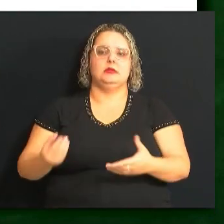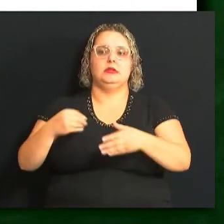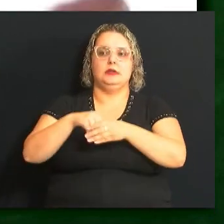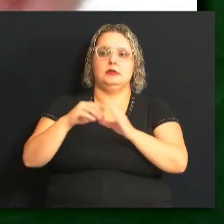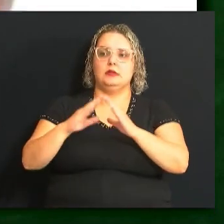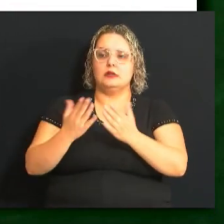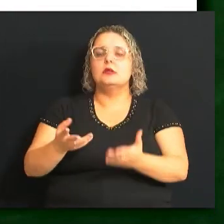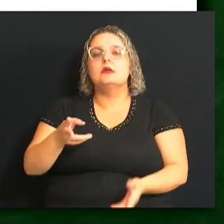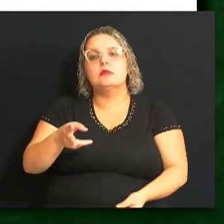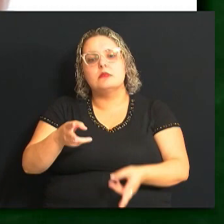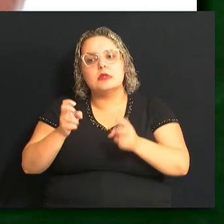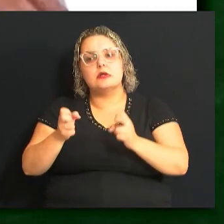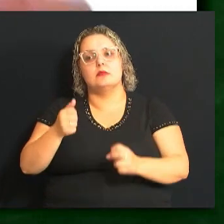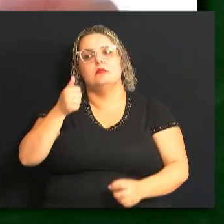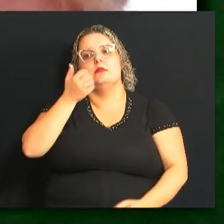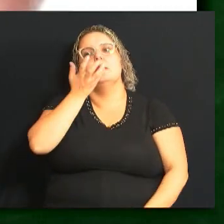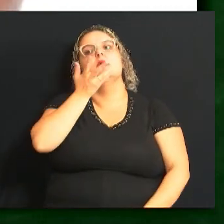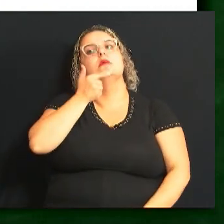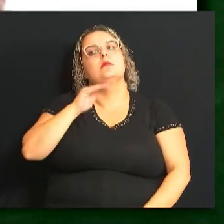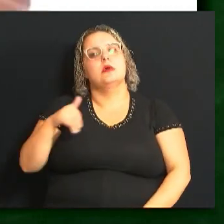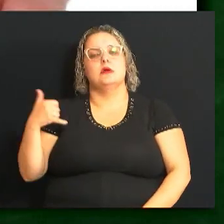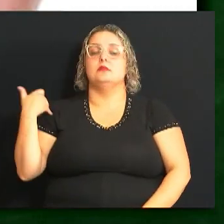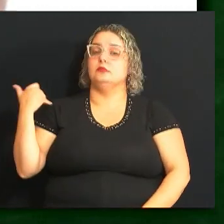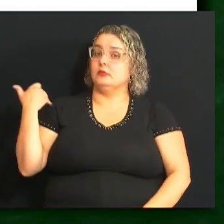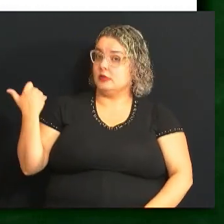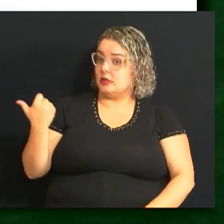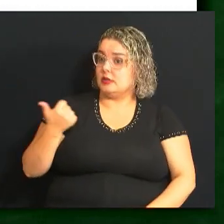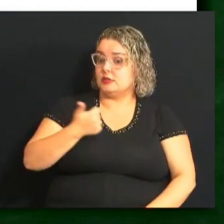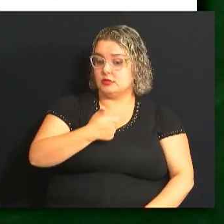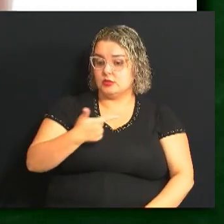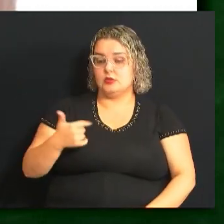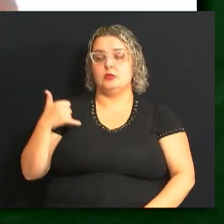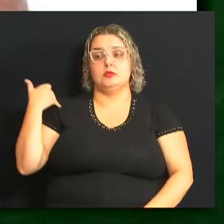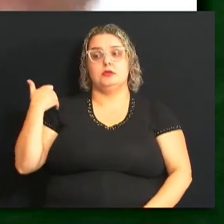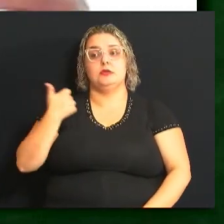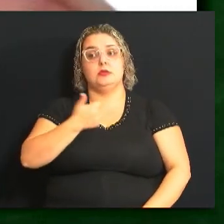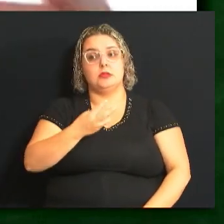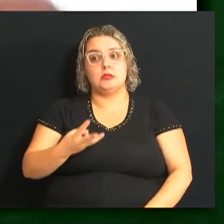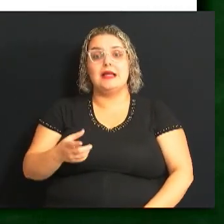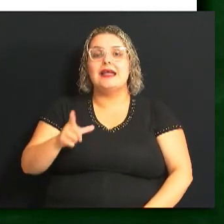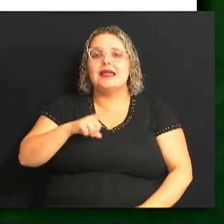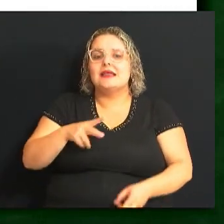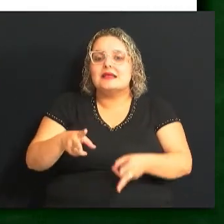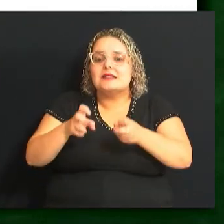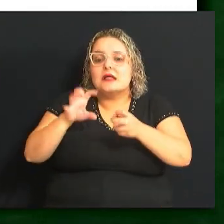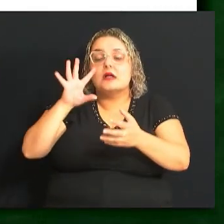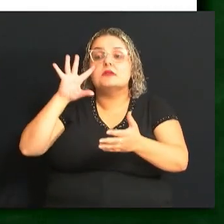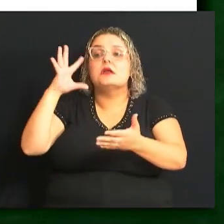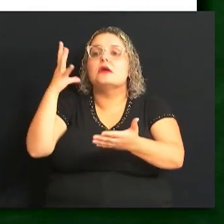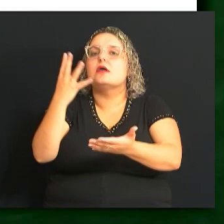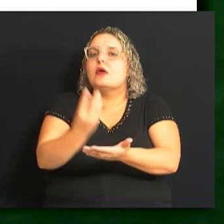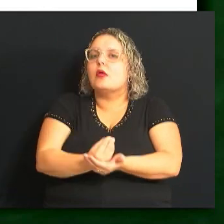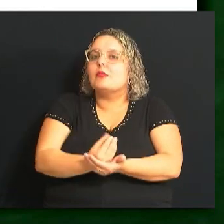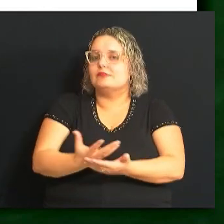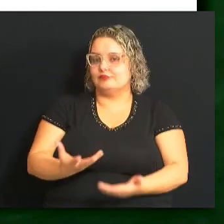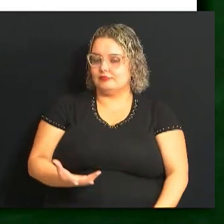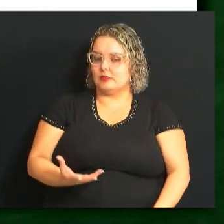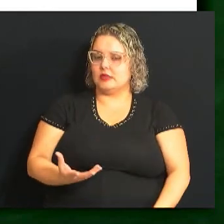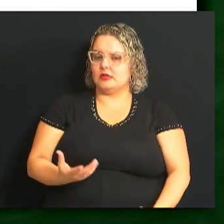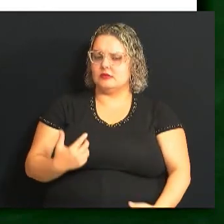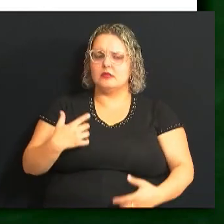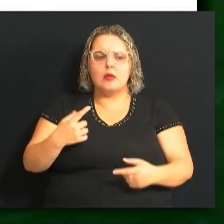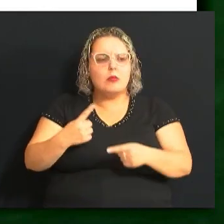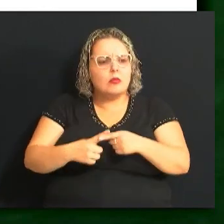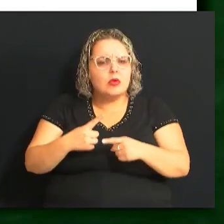uma criança de 12 anos, 13 anos, ter essa perspectiva, essa compreensão, isso a intrigou. Por que só